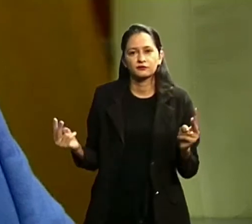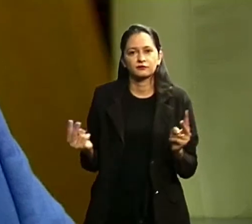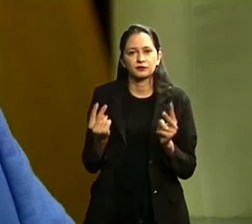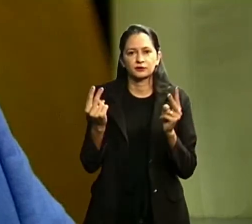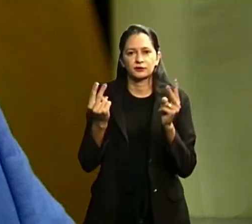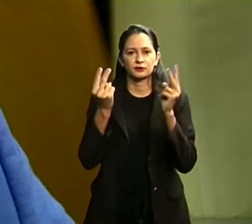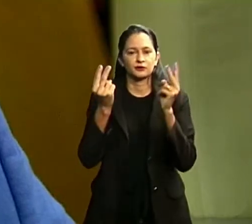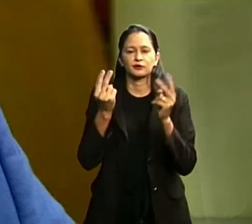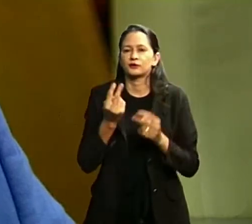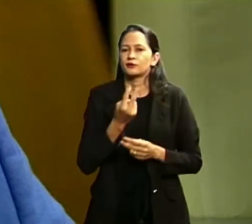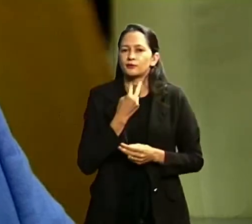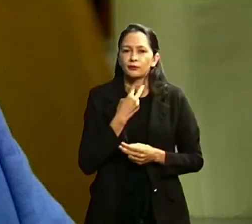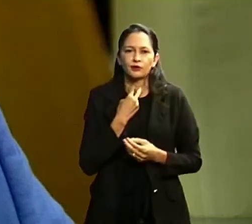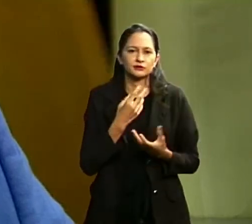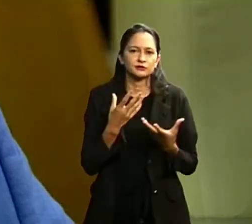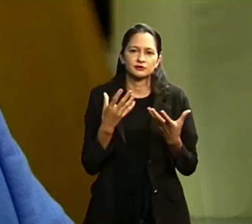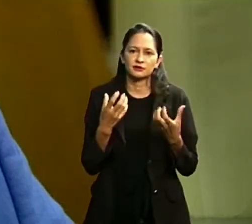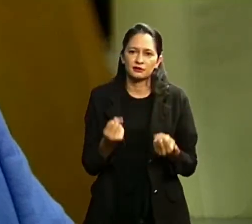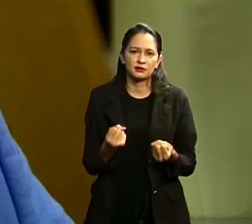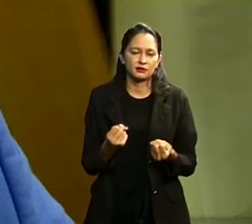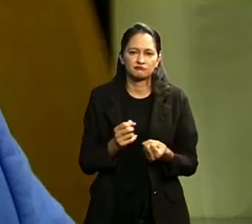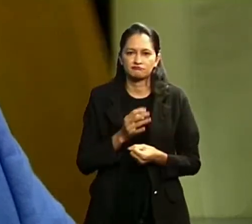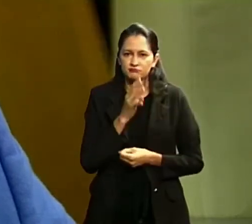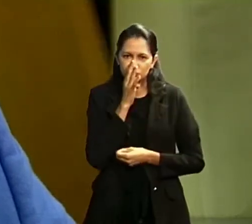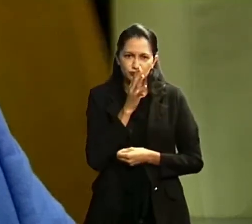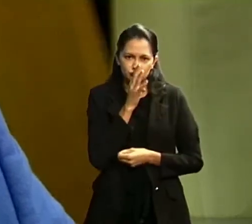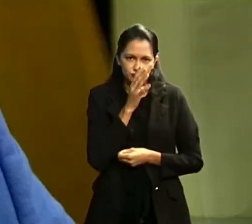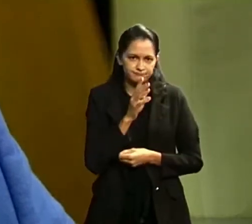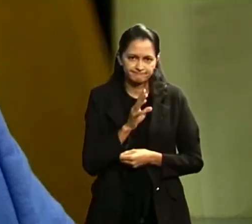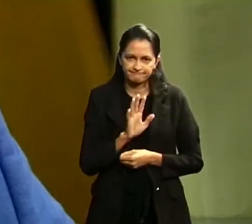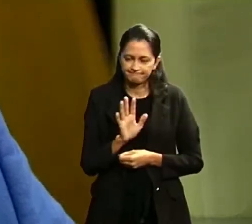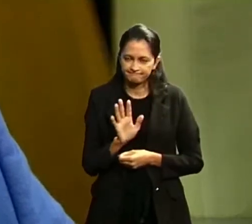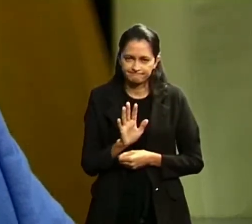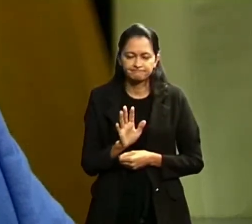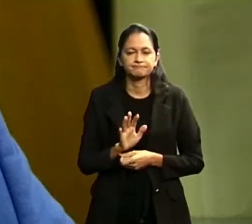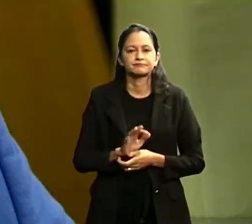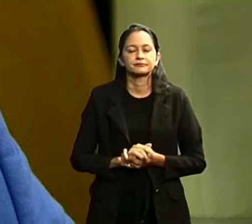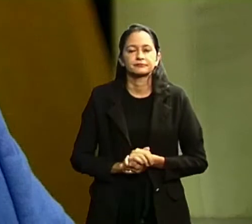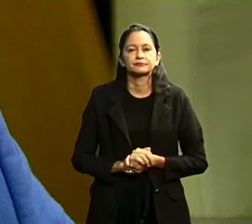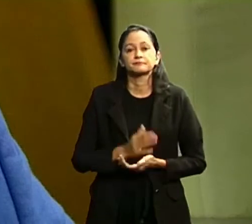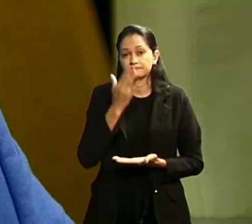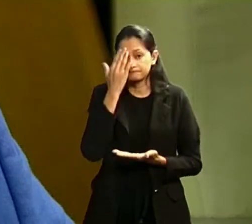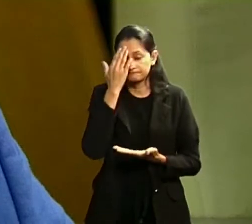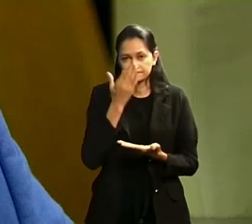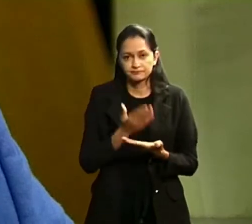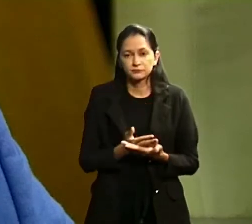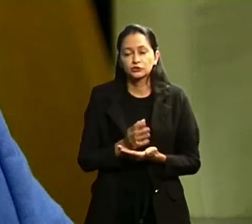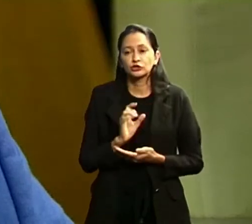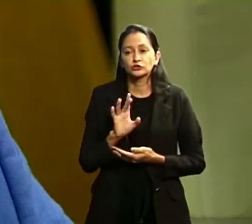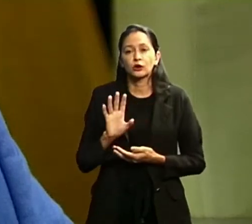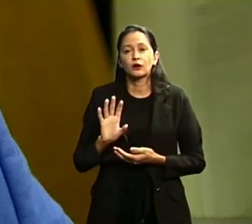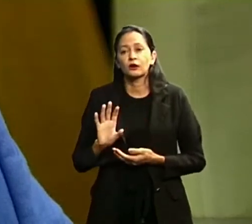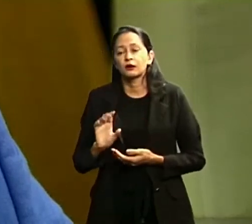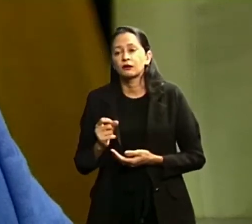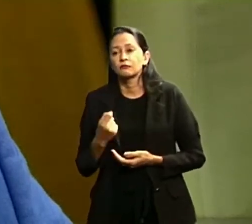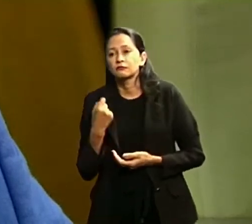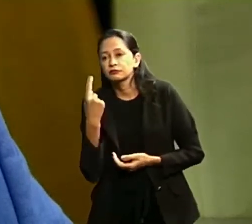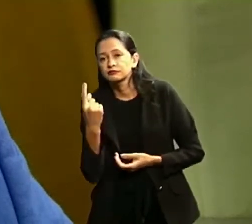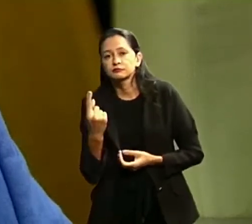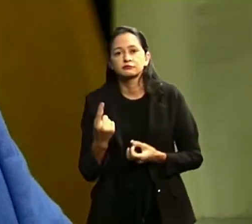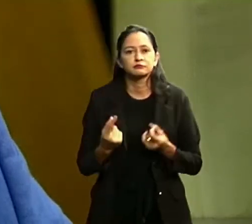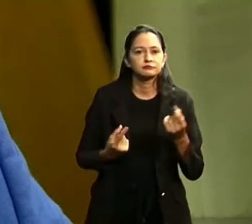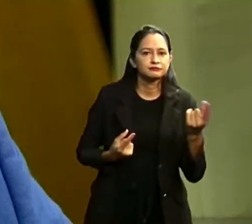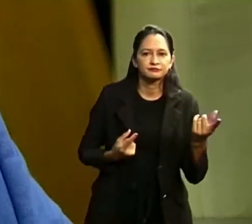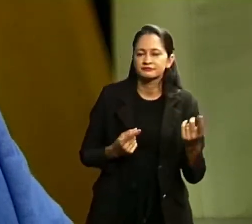admitir esse tipo de situação. Pode ter certeza que não é uma excepcionalidade, infelizmente, o